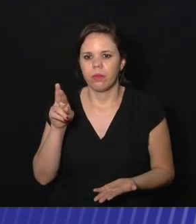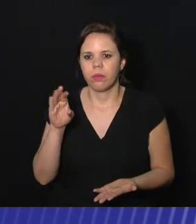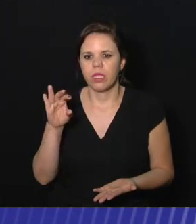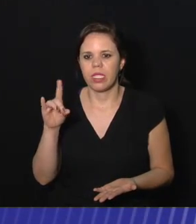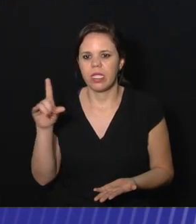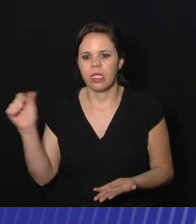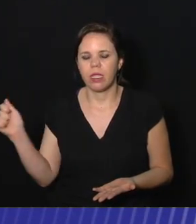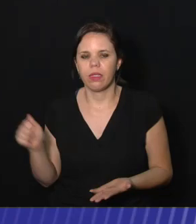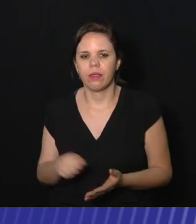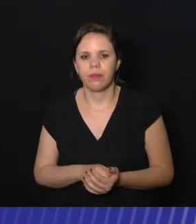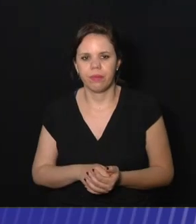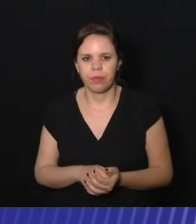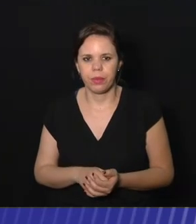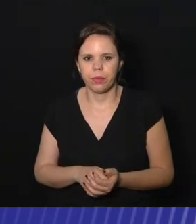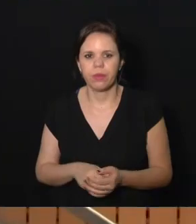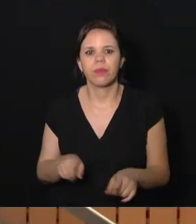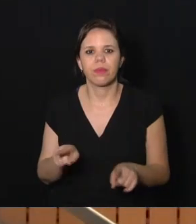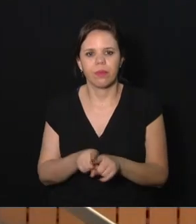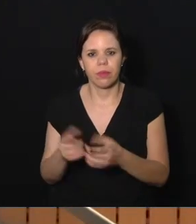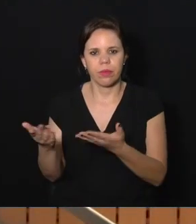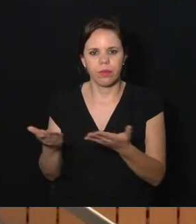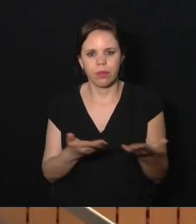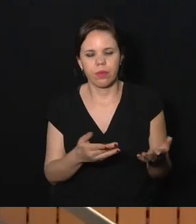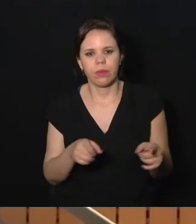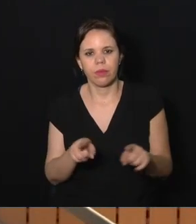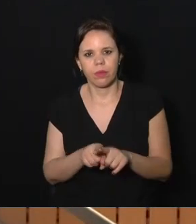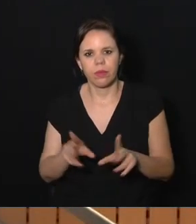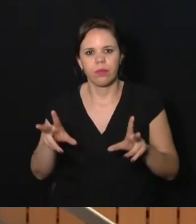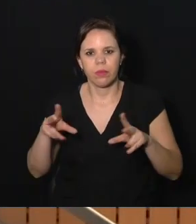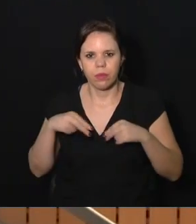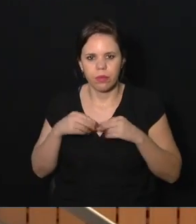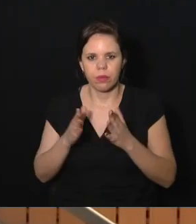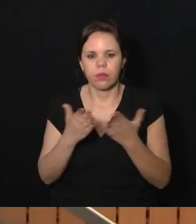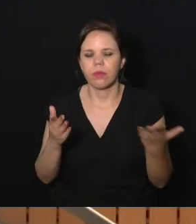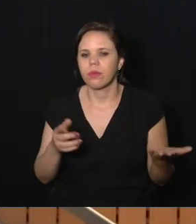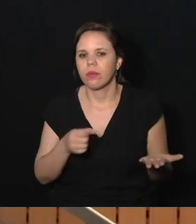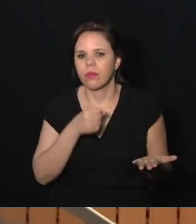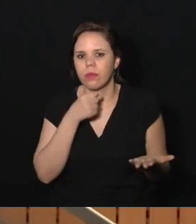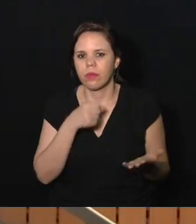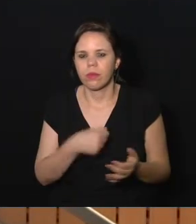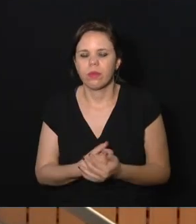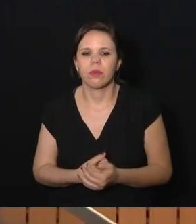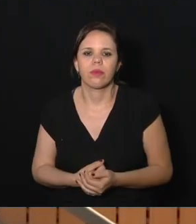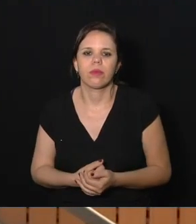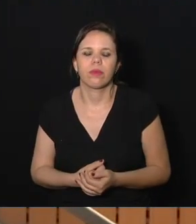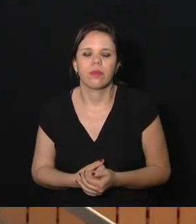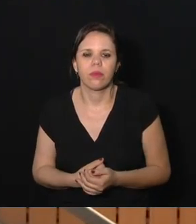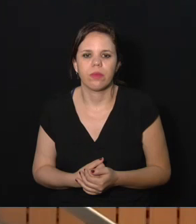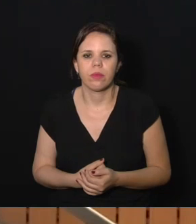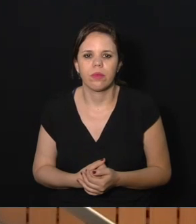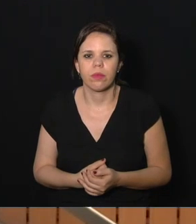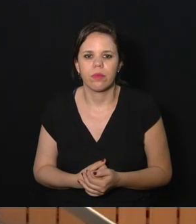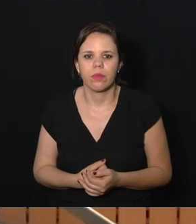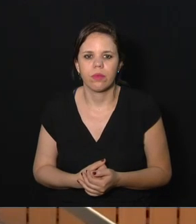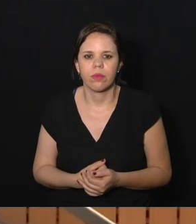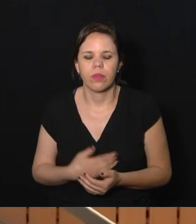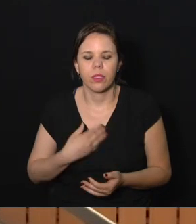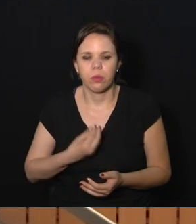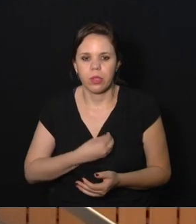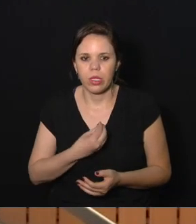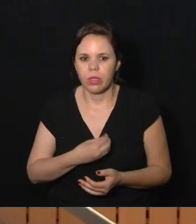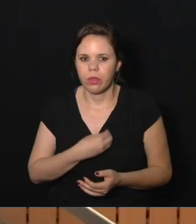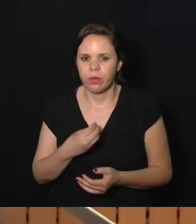Moraes Pereira também recebeu o diploma de mérito jornalístico. A maior parte da minha vida